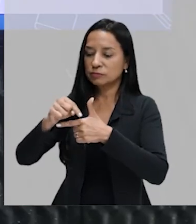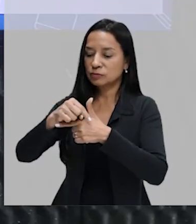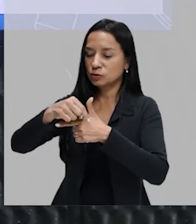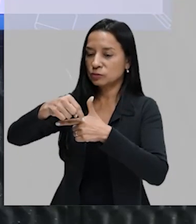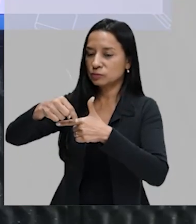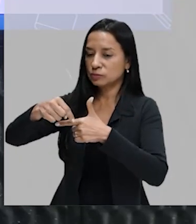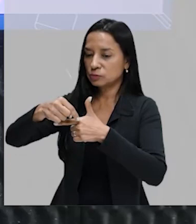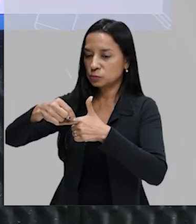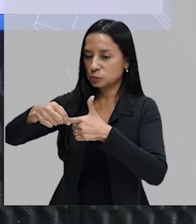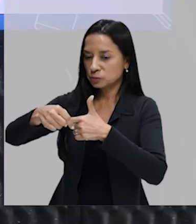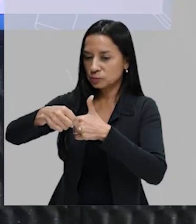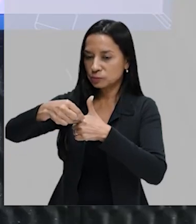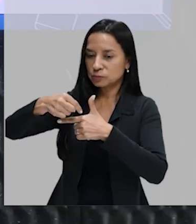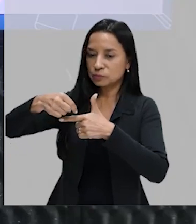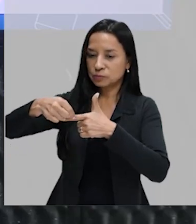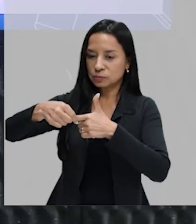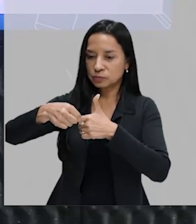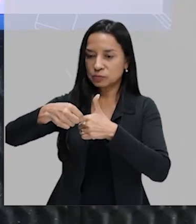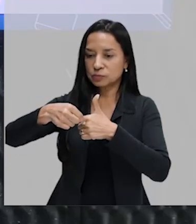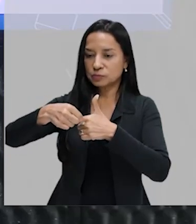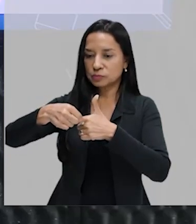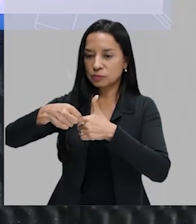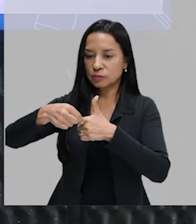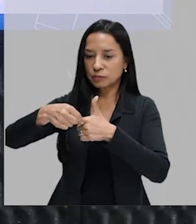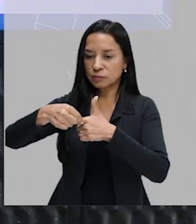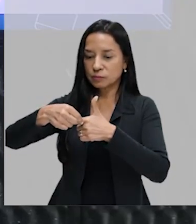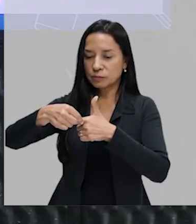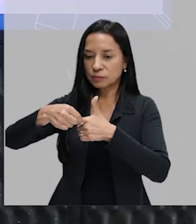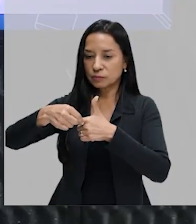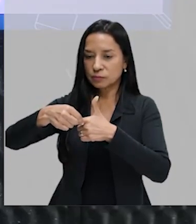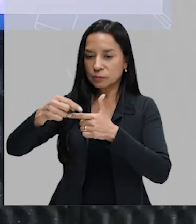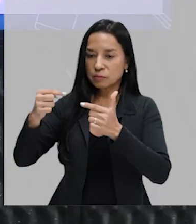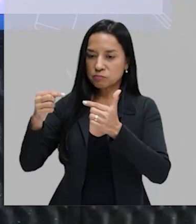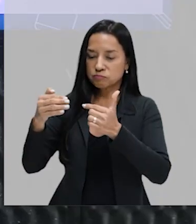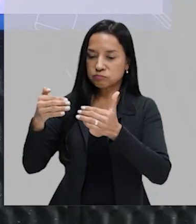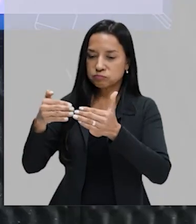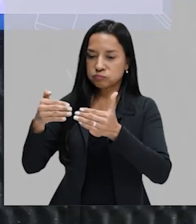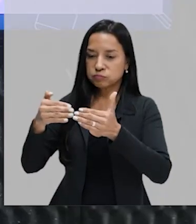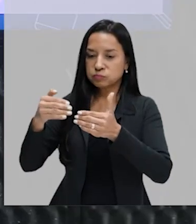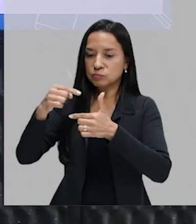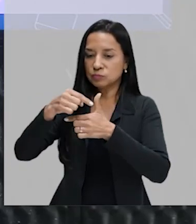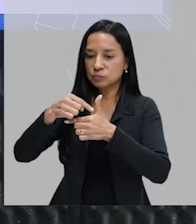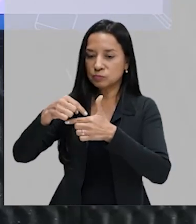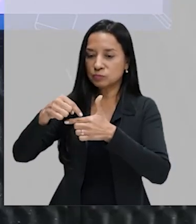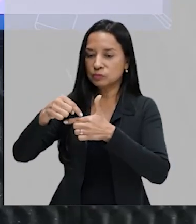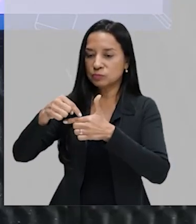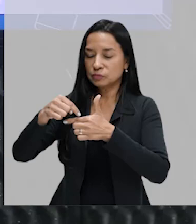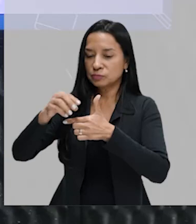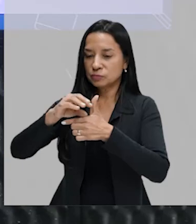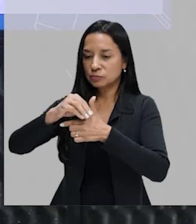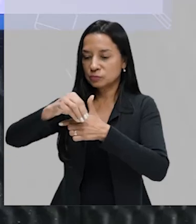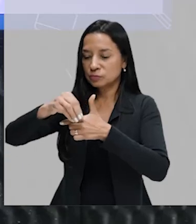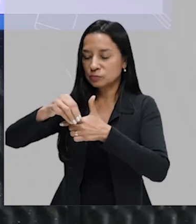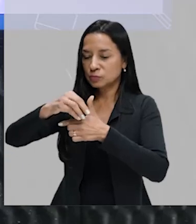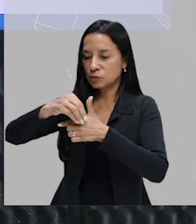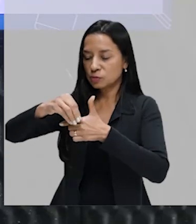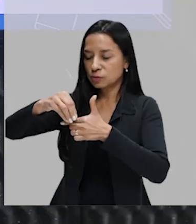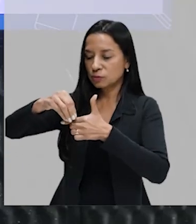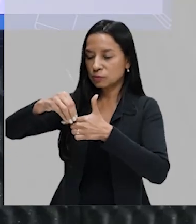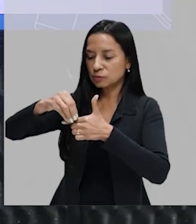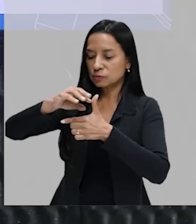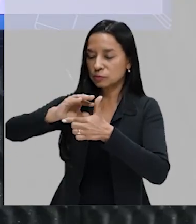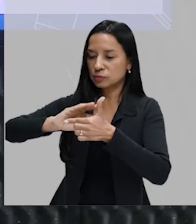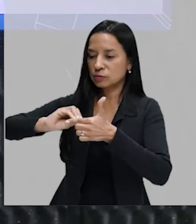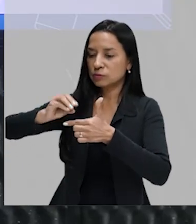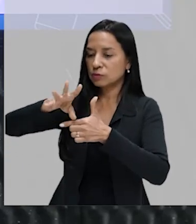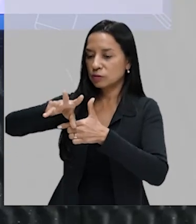chegando nessa região do canal deferente, eles vão entrar em contato com esse ducto ejaculatório. Eles vão